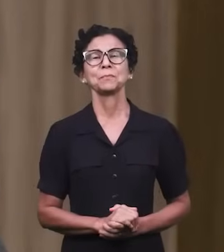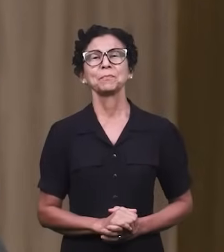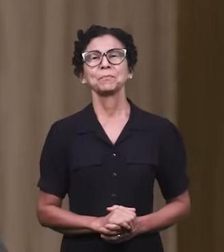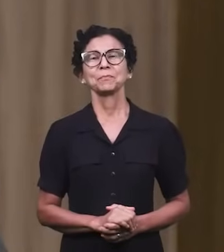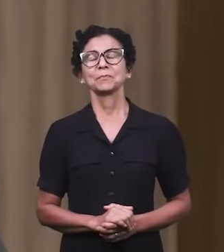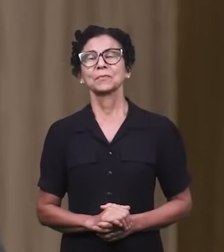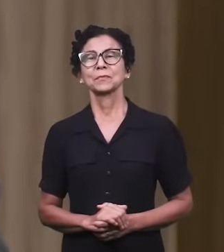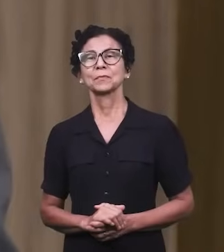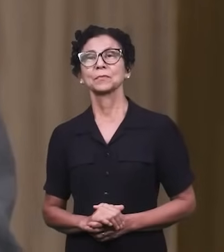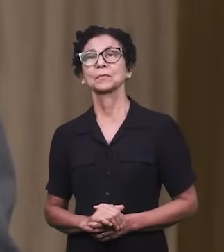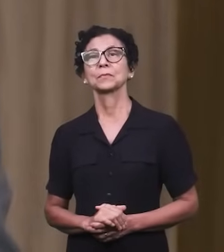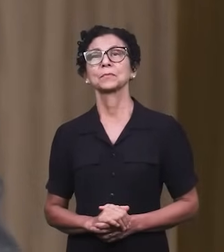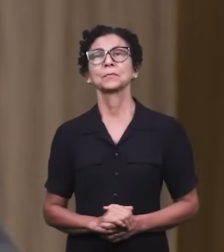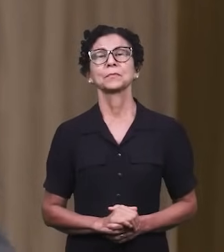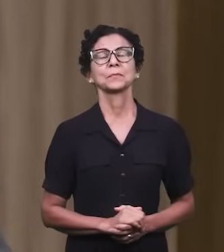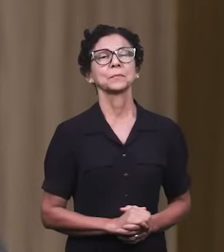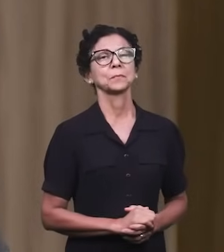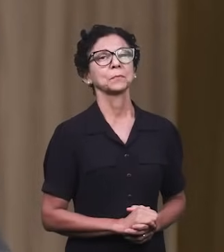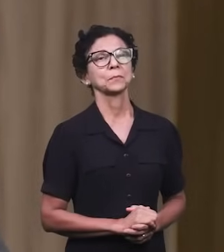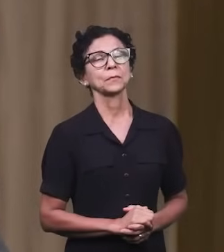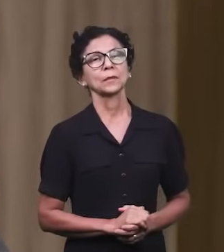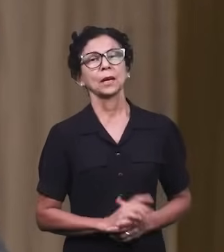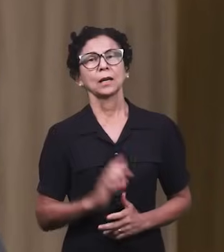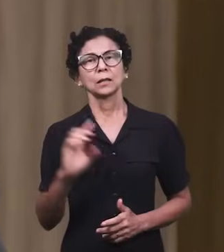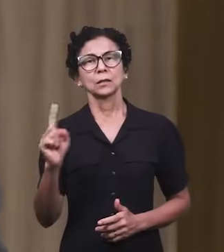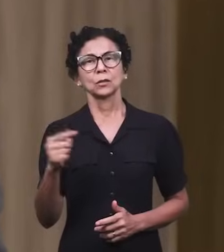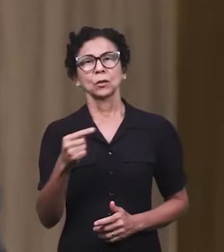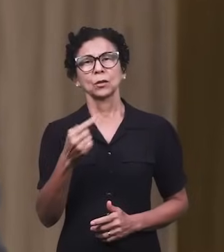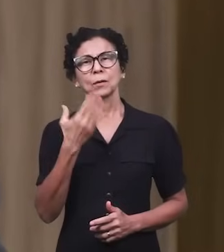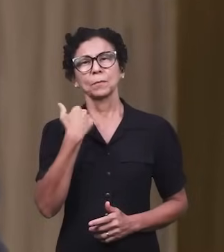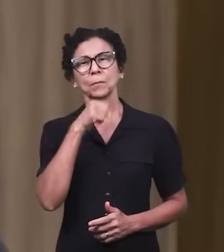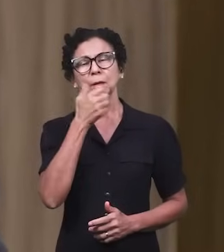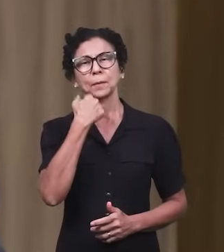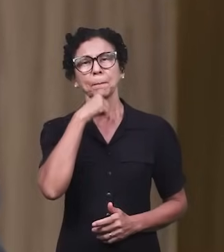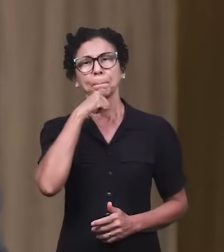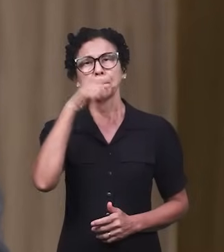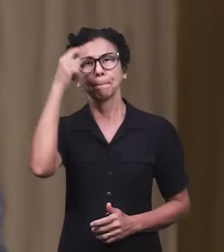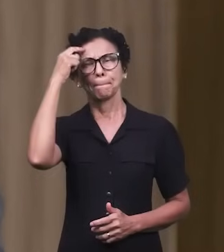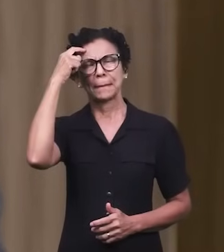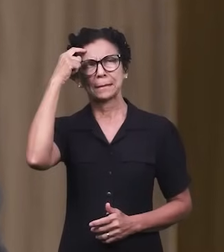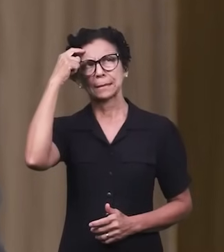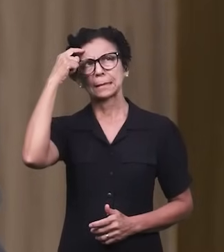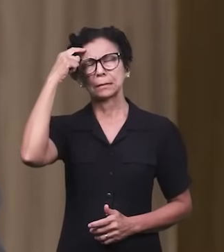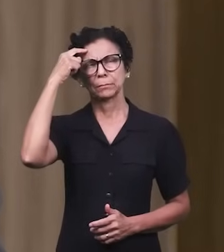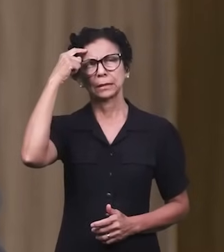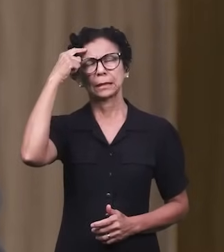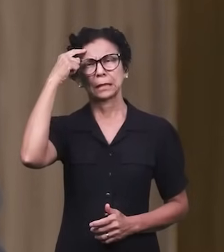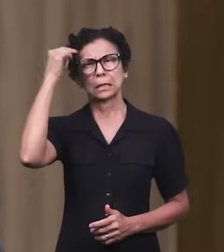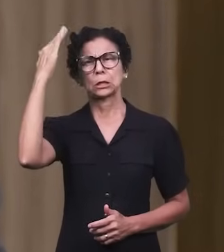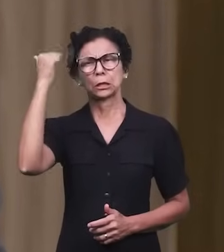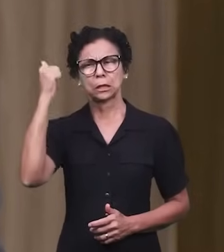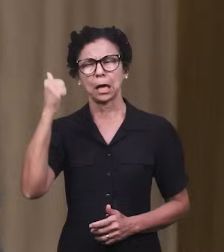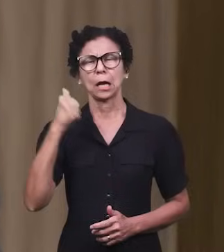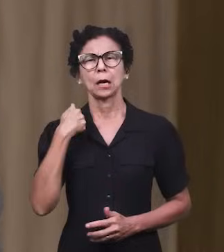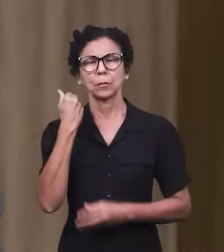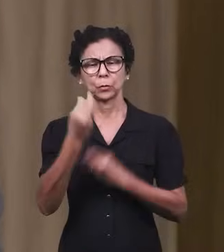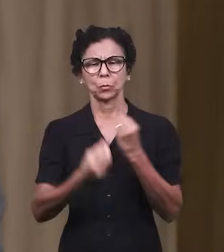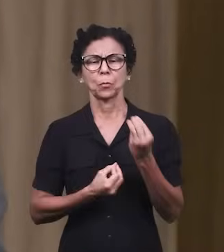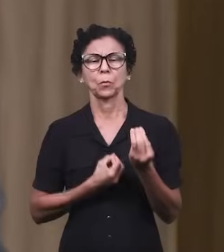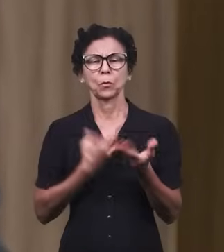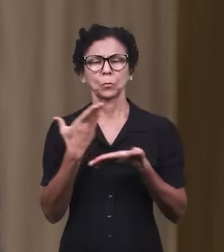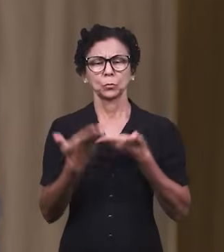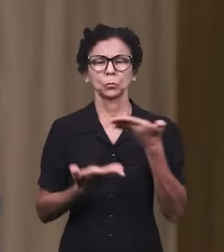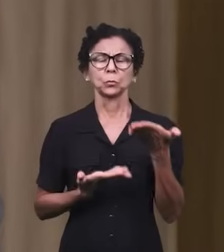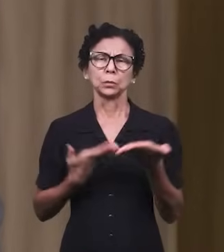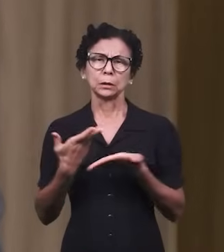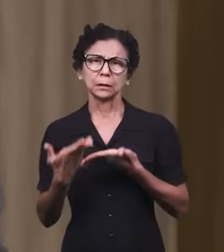mais. Às vezes vem uma orientação, né? Vem uma palavra da parte do Senhor e a